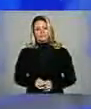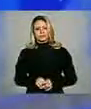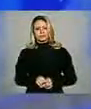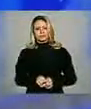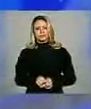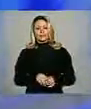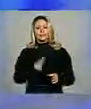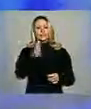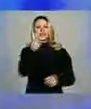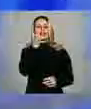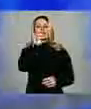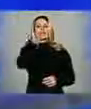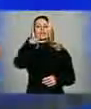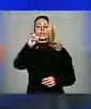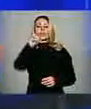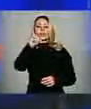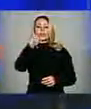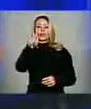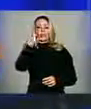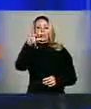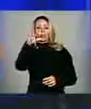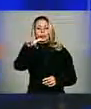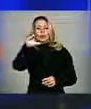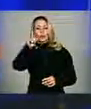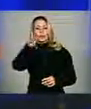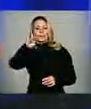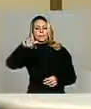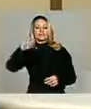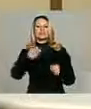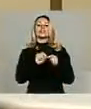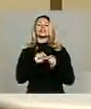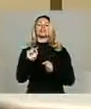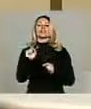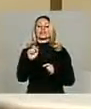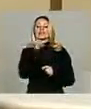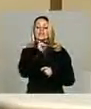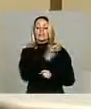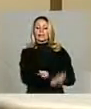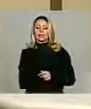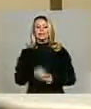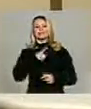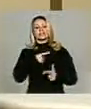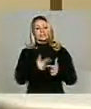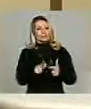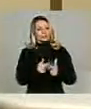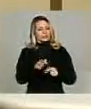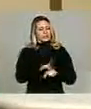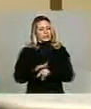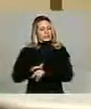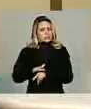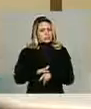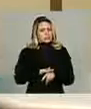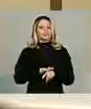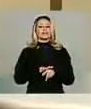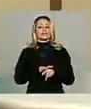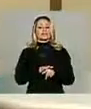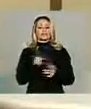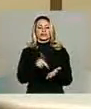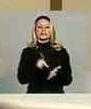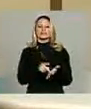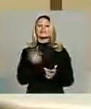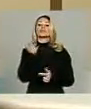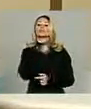E a hemoglobinopatia? O que essa doença provoca? A criança que tem essa doença, que tem anemia falciforme,